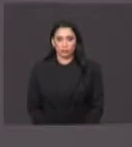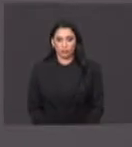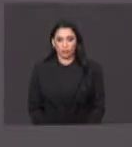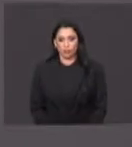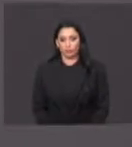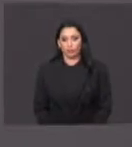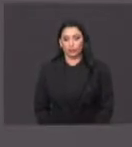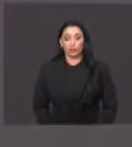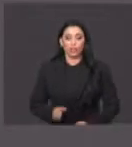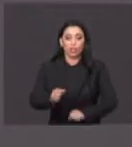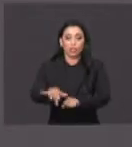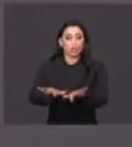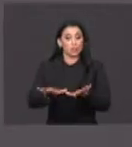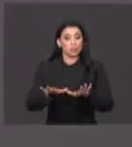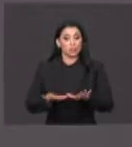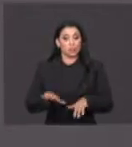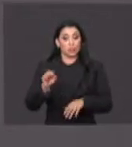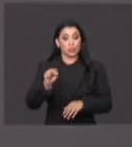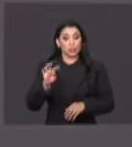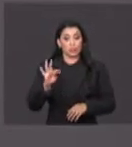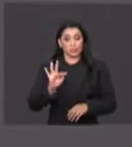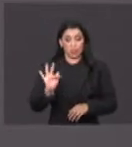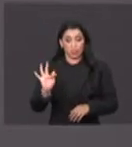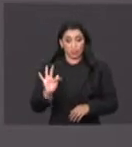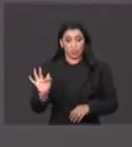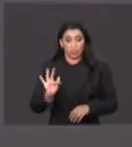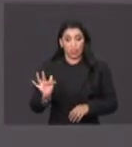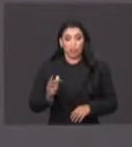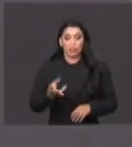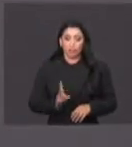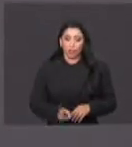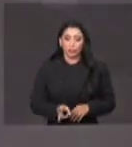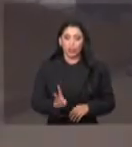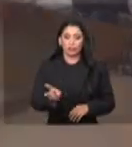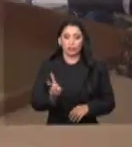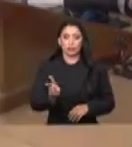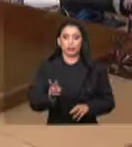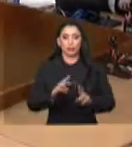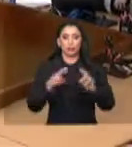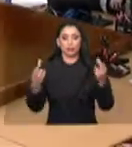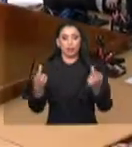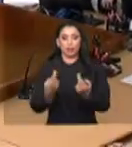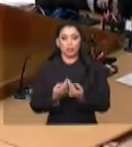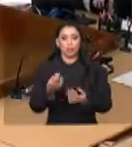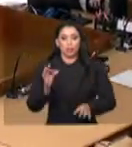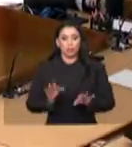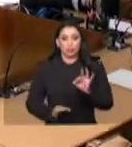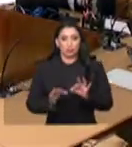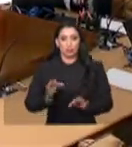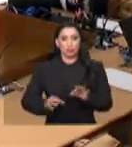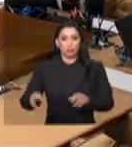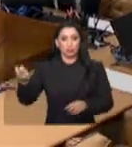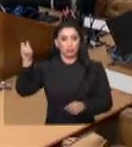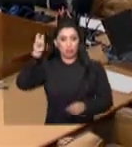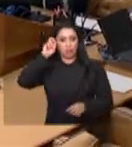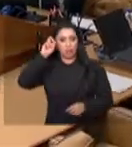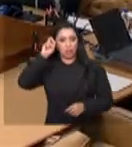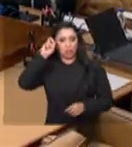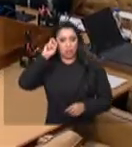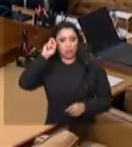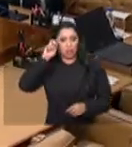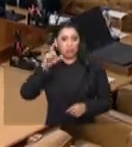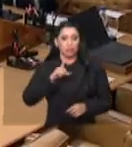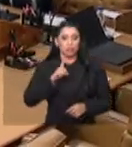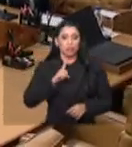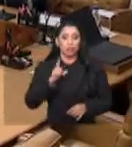direto ao plenário do Supremo Tribunal Federal a segunda parte da sessão plenária da tarde desta quinta-feira E a continuação